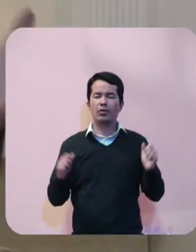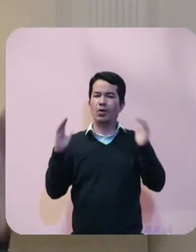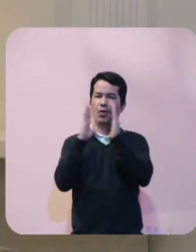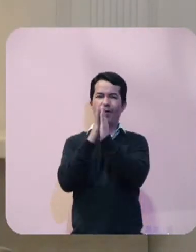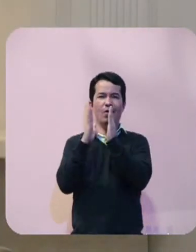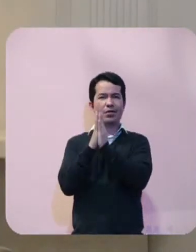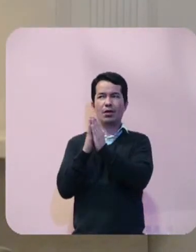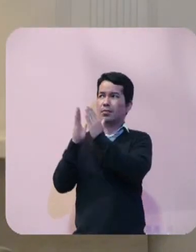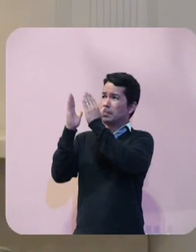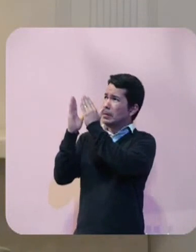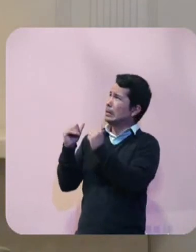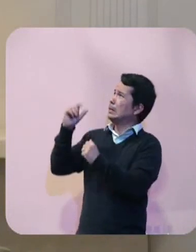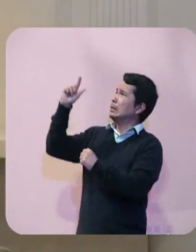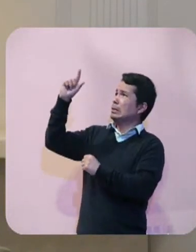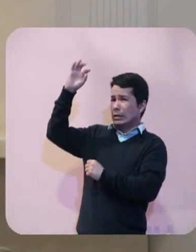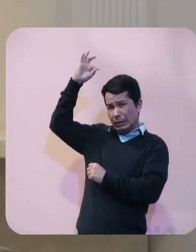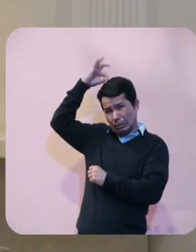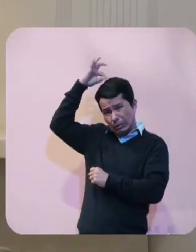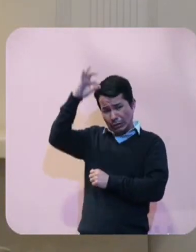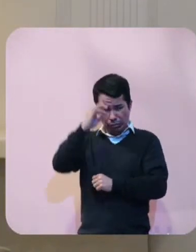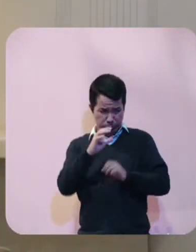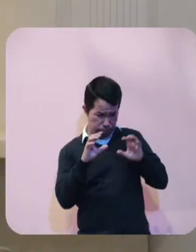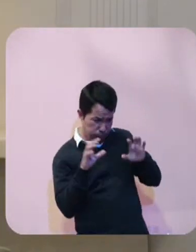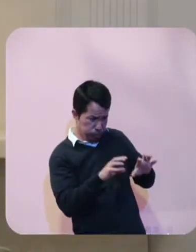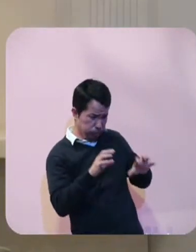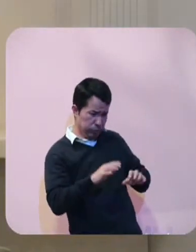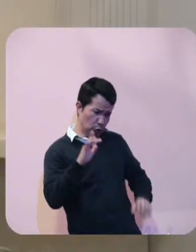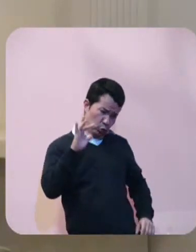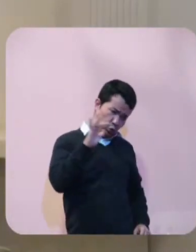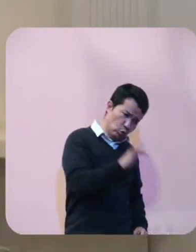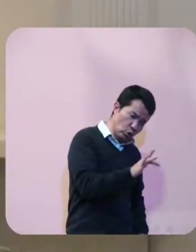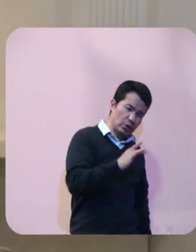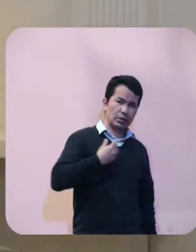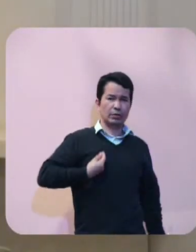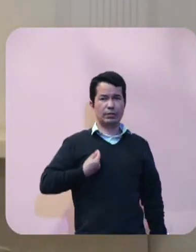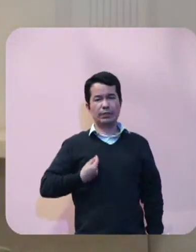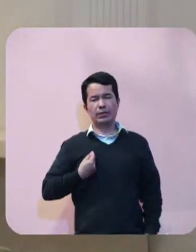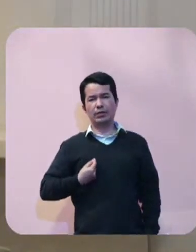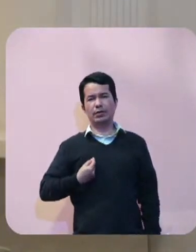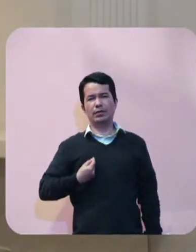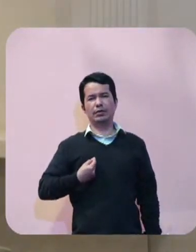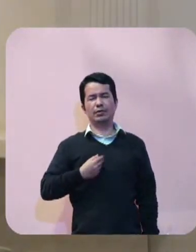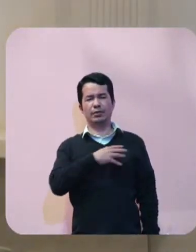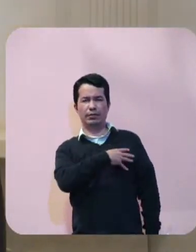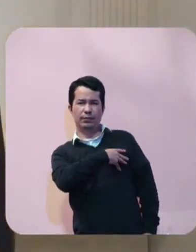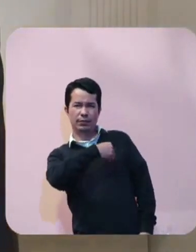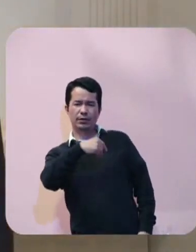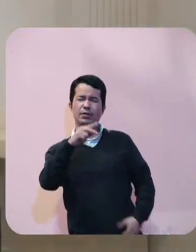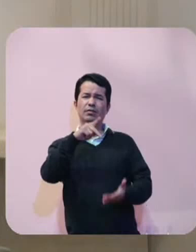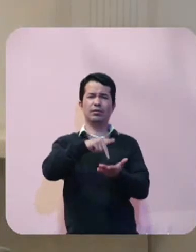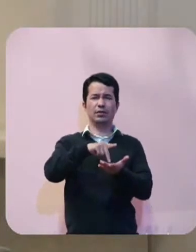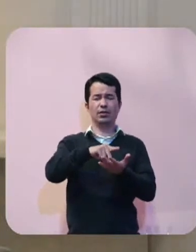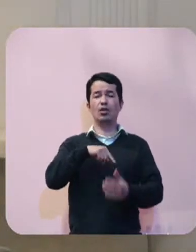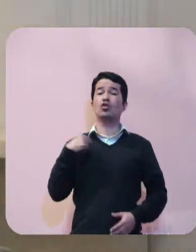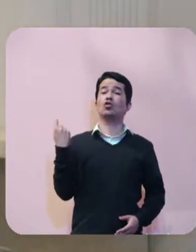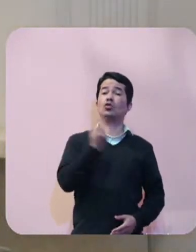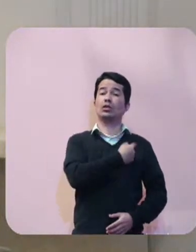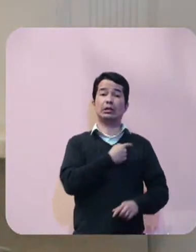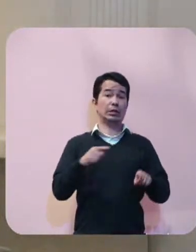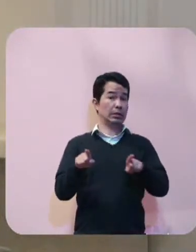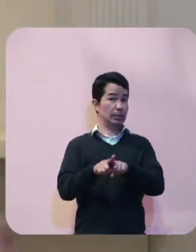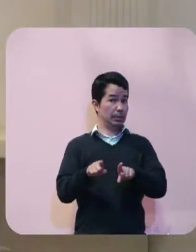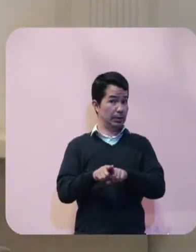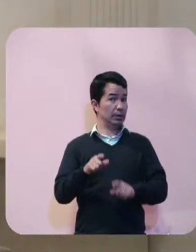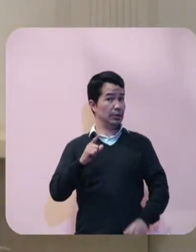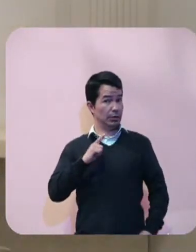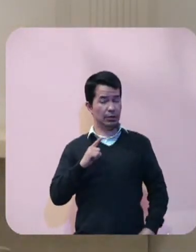uma influência tremendamente positiva no poder do Espírito Santo. A gente também vai perceber a